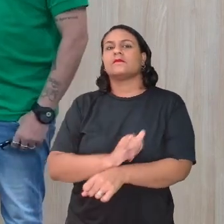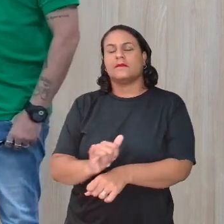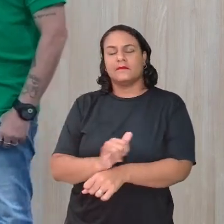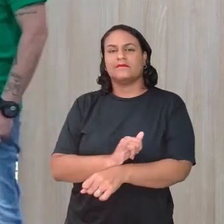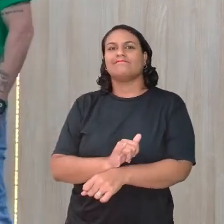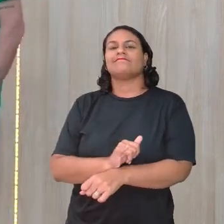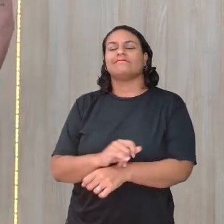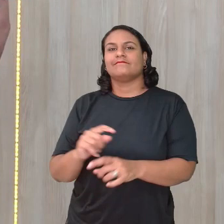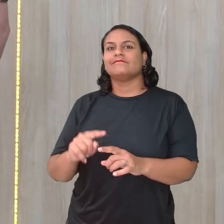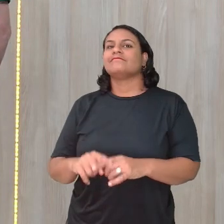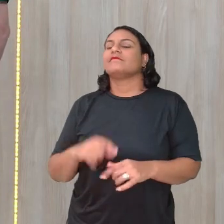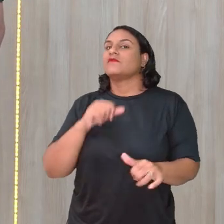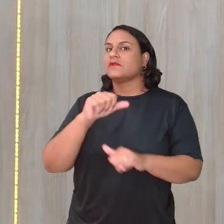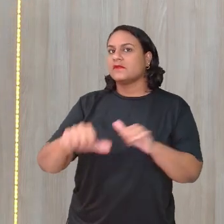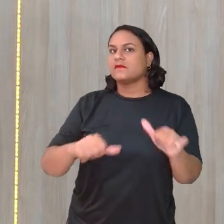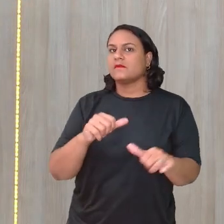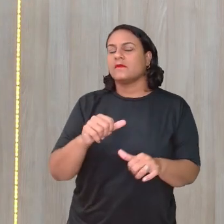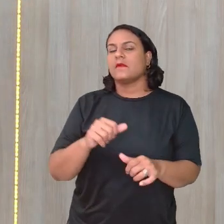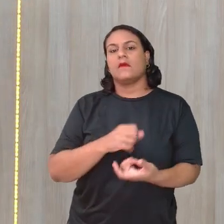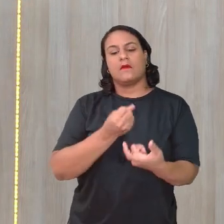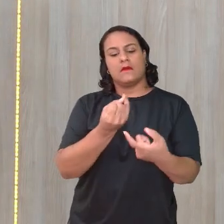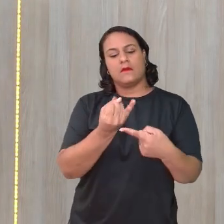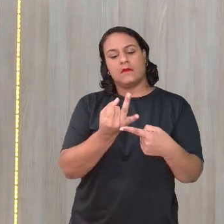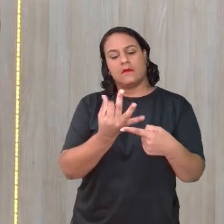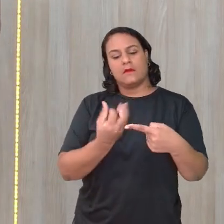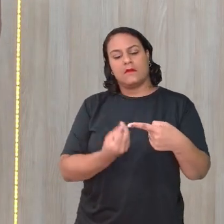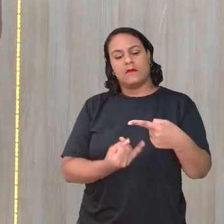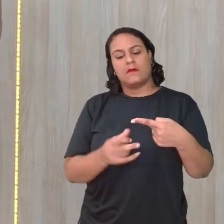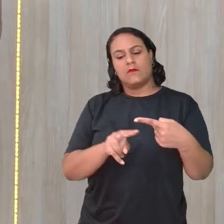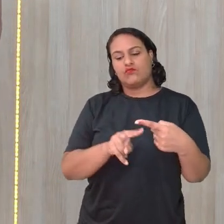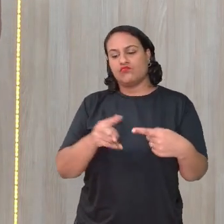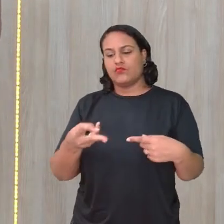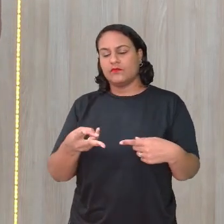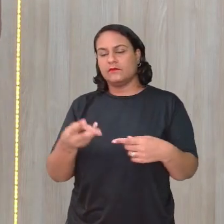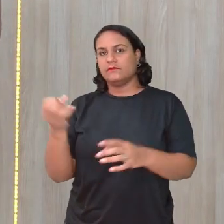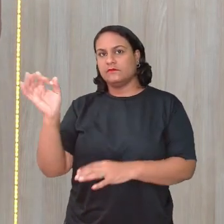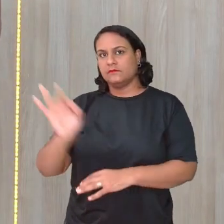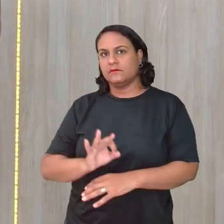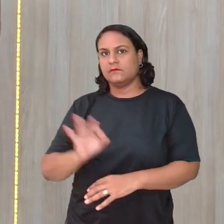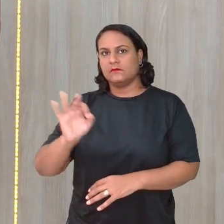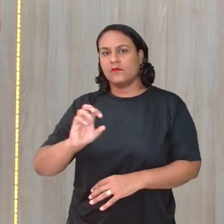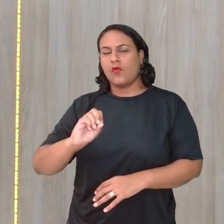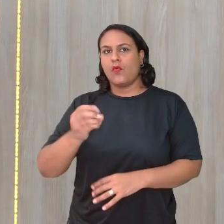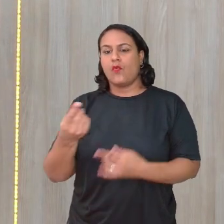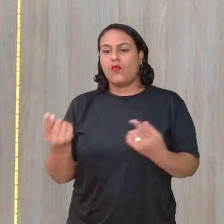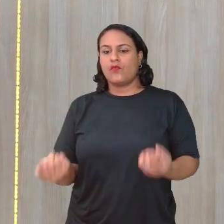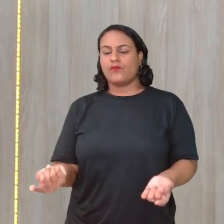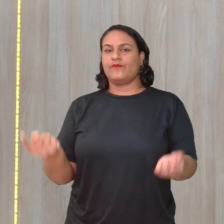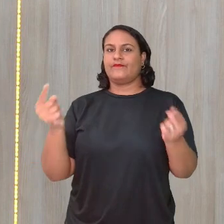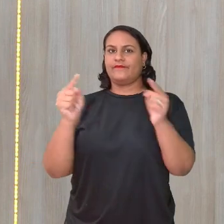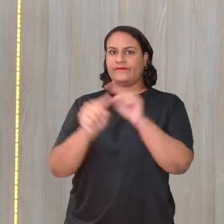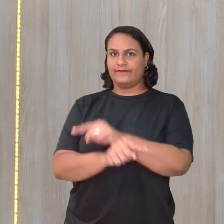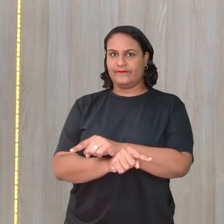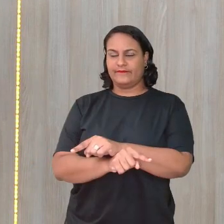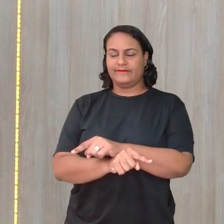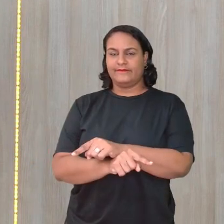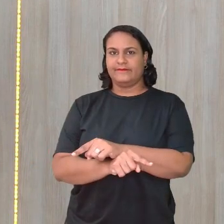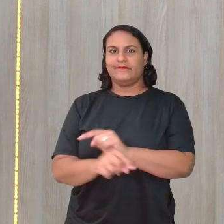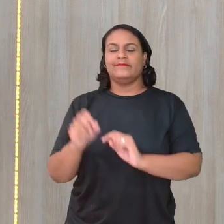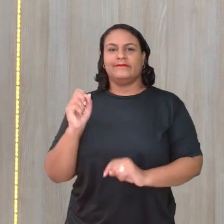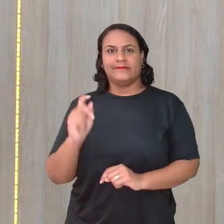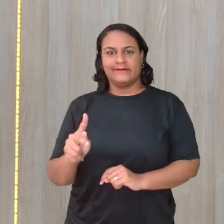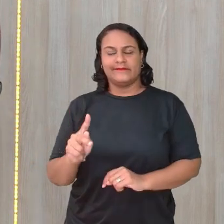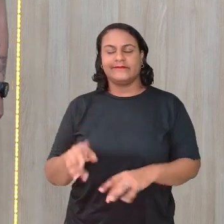seja, você transformar uma fração em uma porcentagem ou uma porcentagem em uma fração, tá